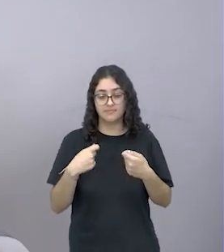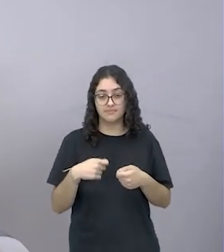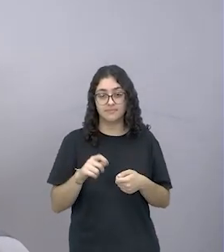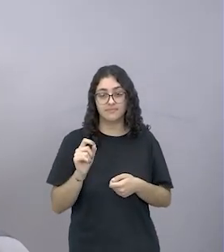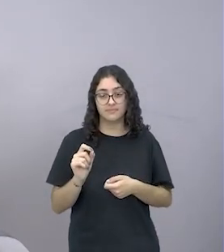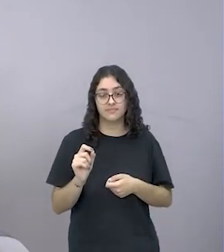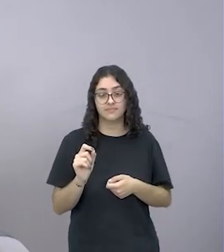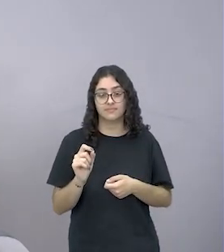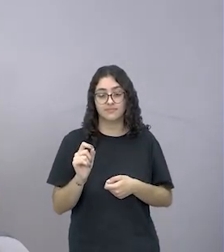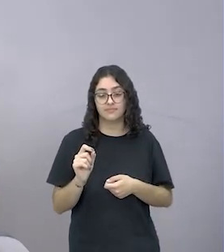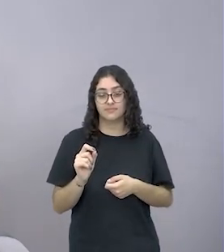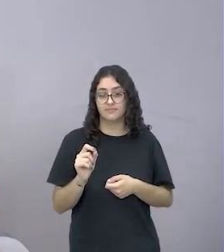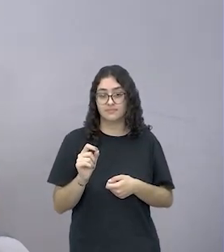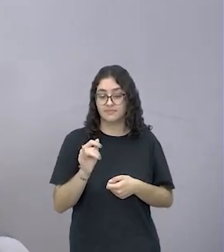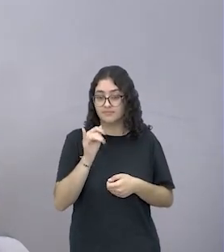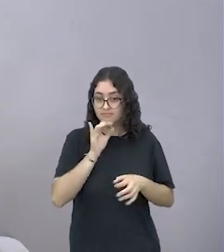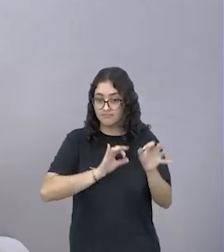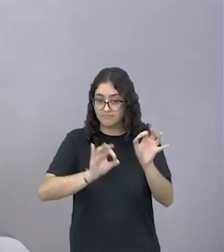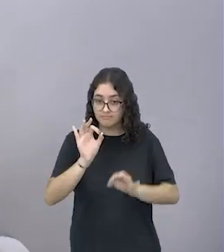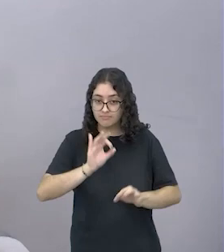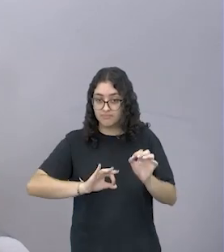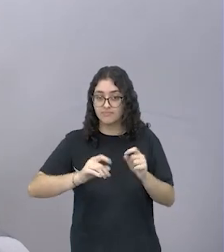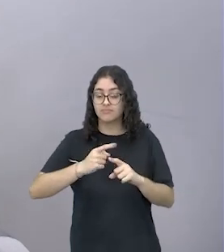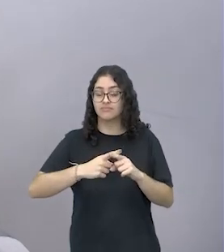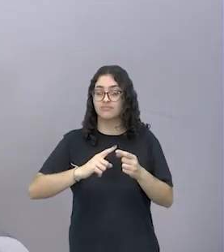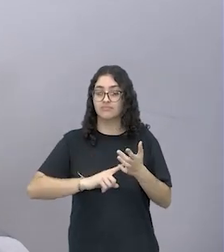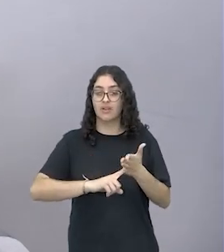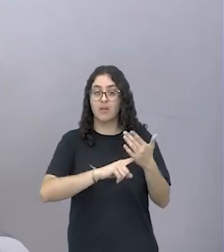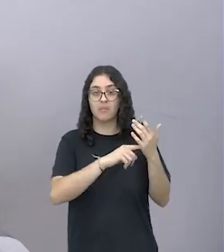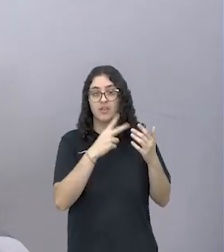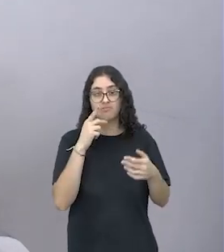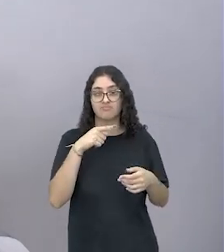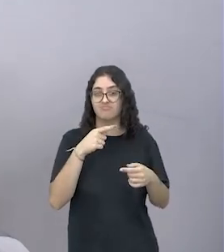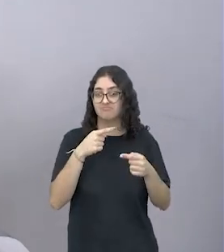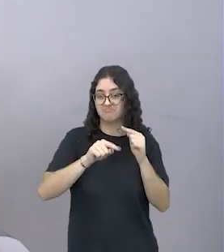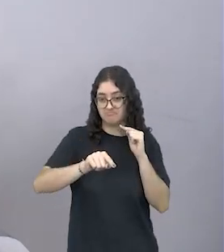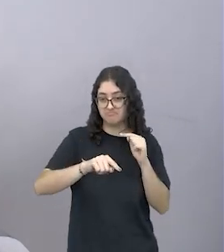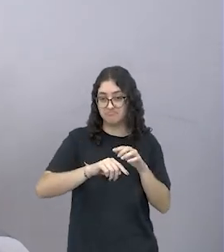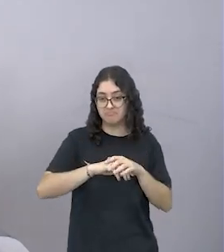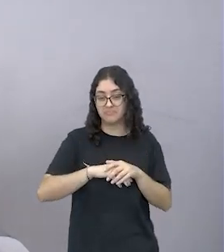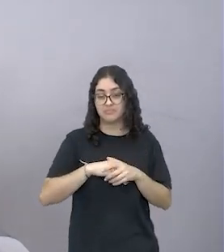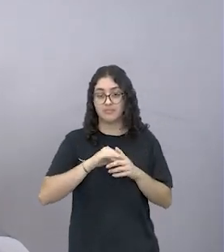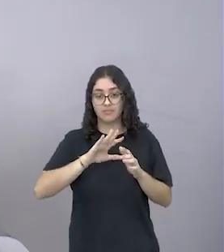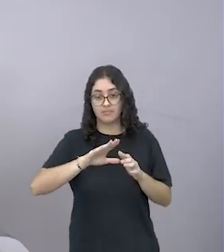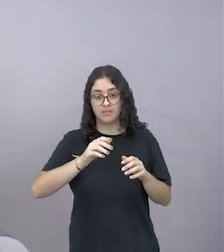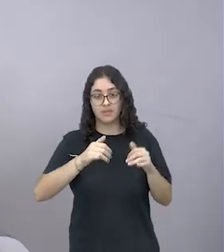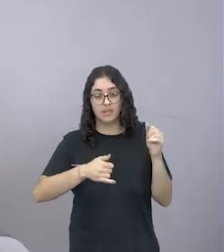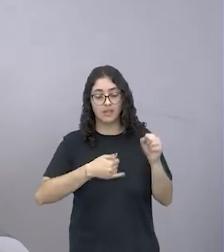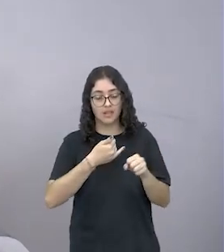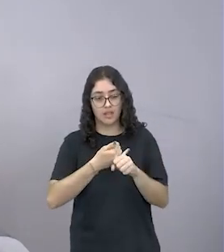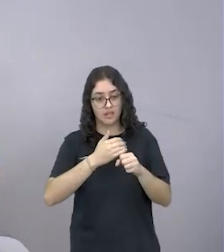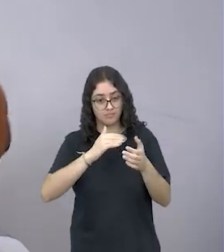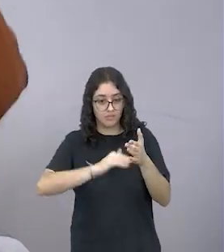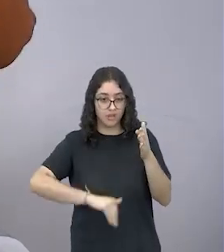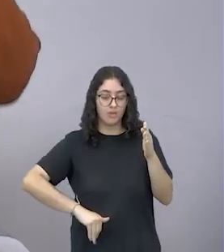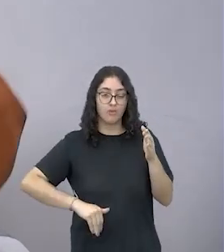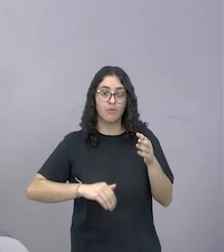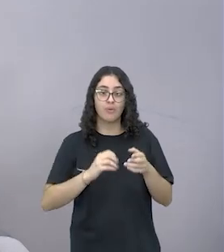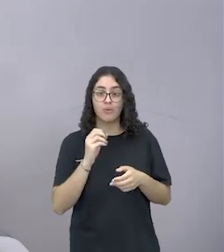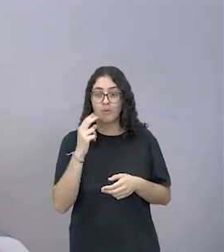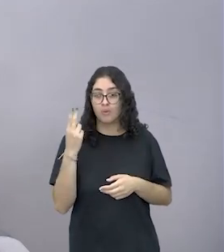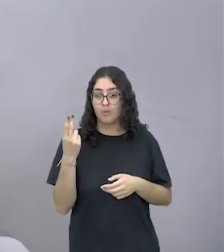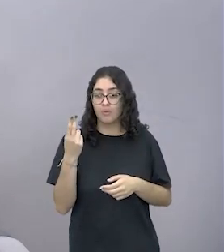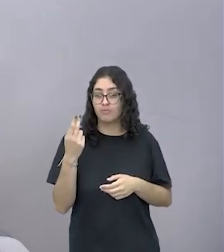mais de, assim, um planejamento, porque às vezes a tecnologia não funciona. Então, é bom mesmo ser desplugado, com o tradicional